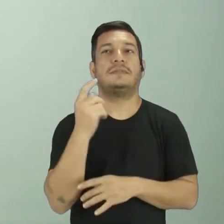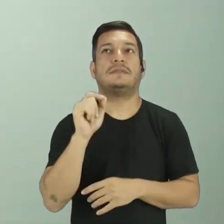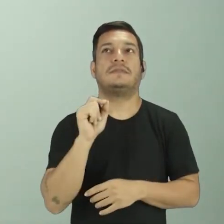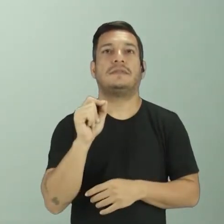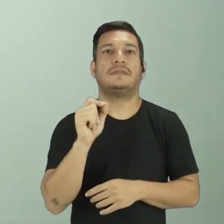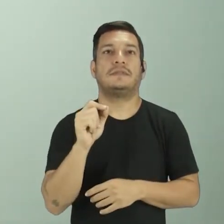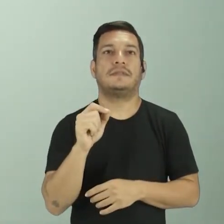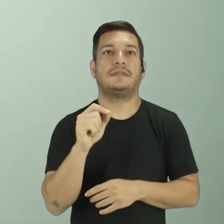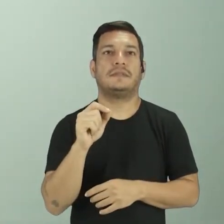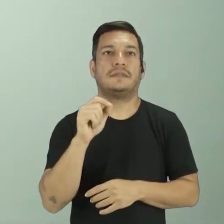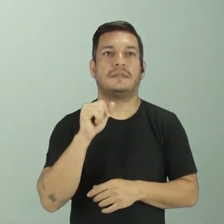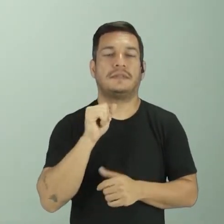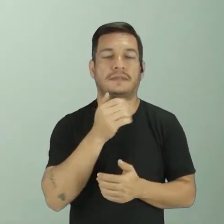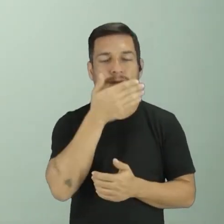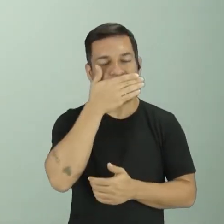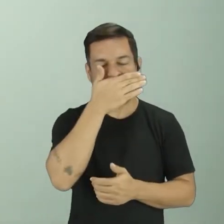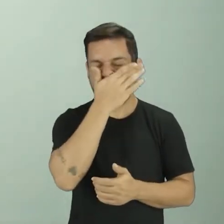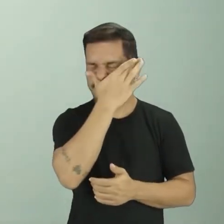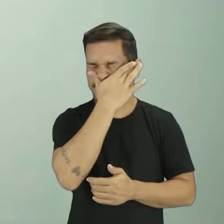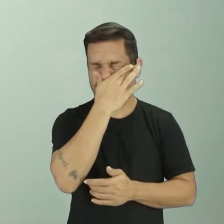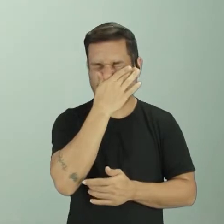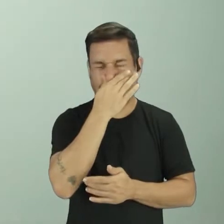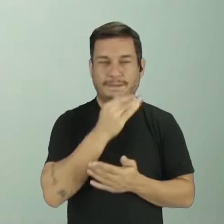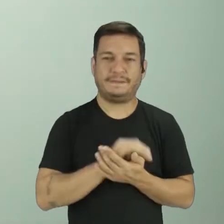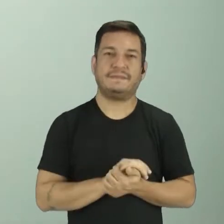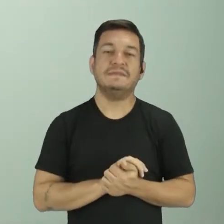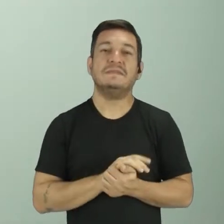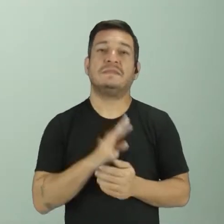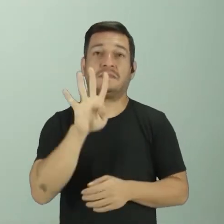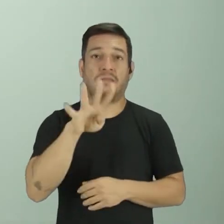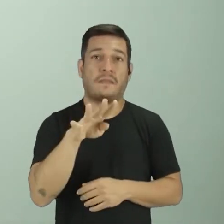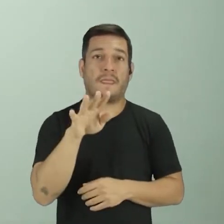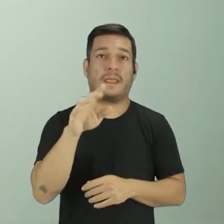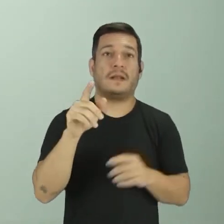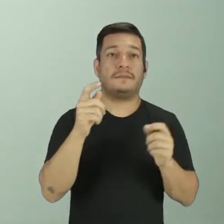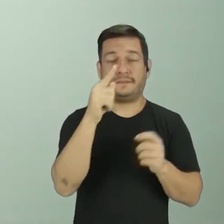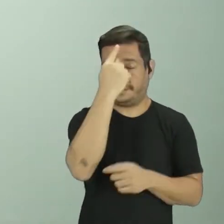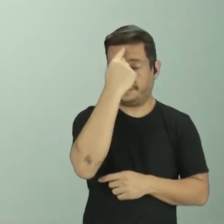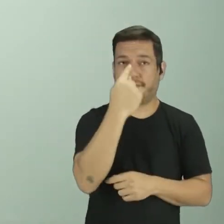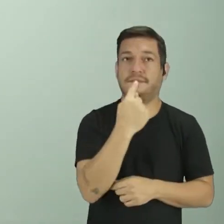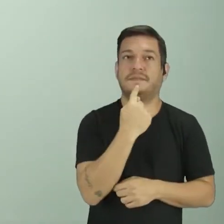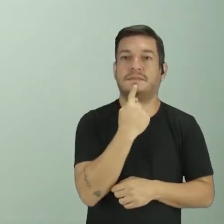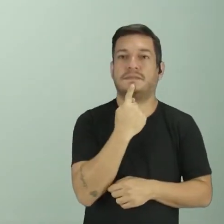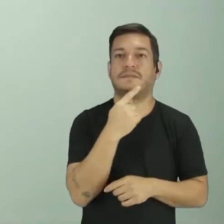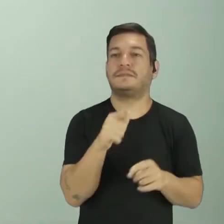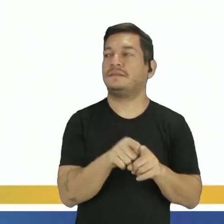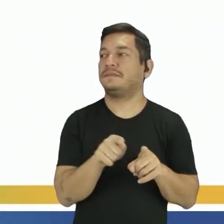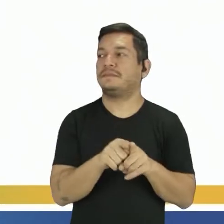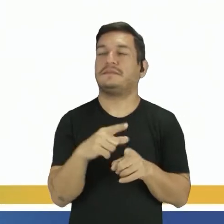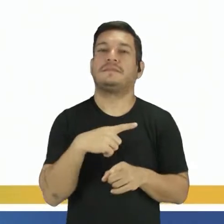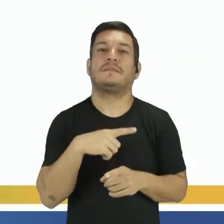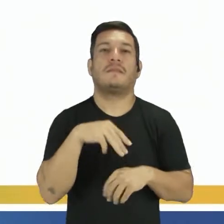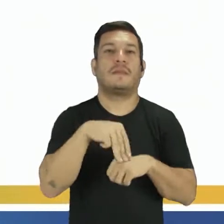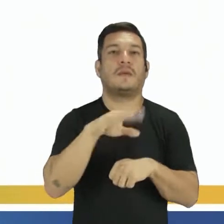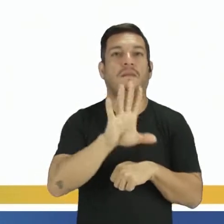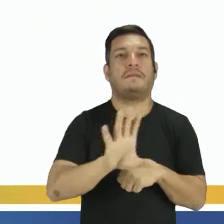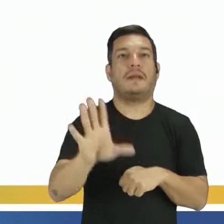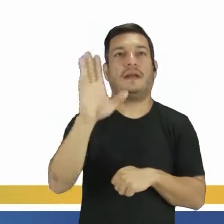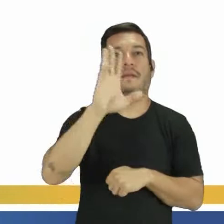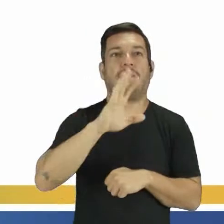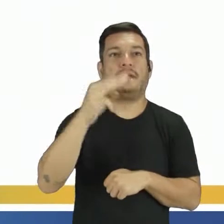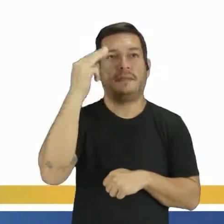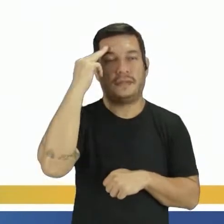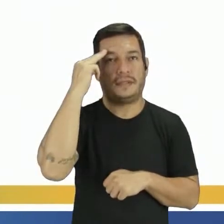a permuta gênica, tá? No quadro, né, vocês podem ver na imagem também, eu deixei um mapa mental,